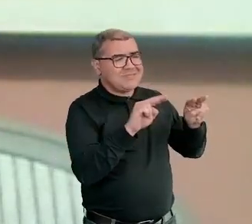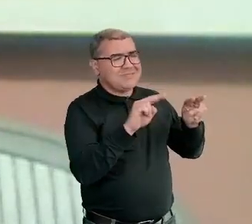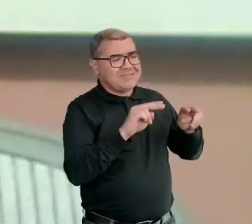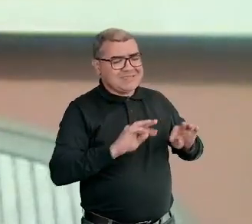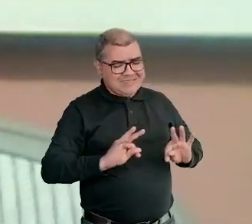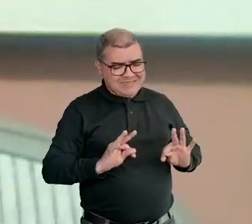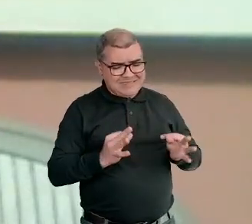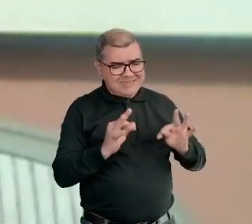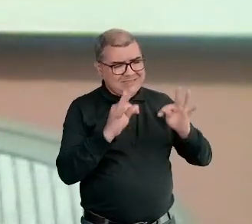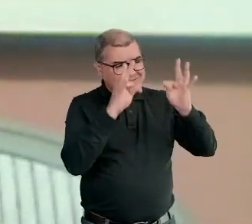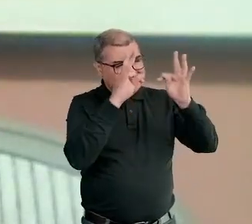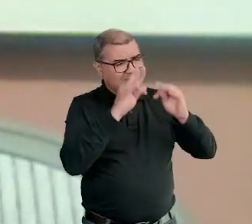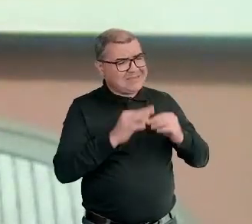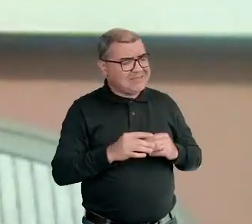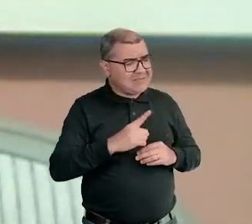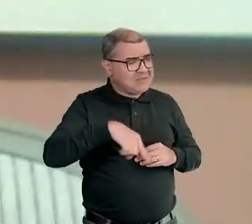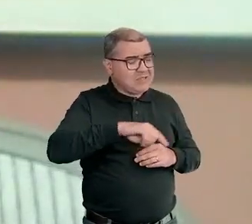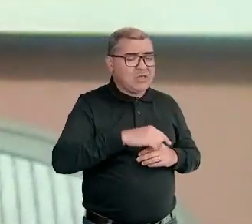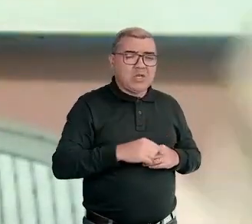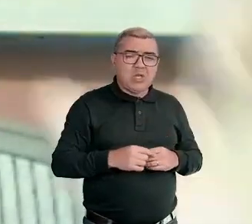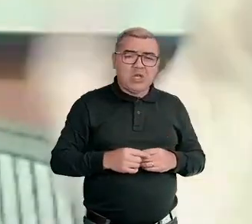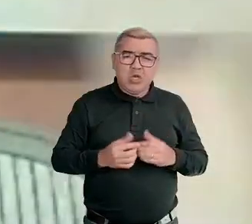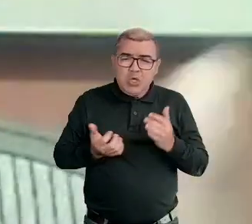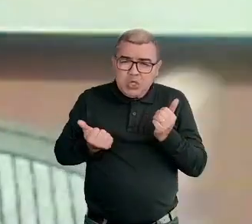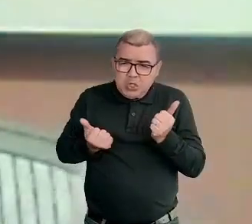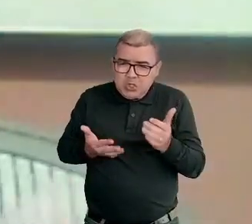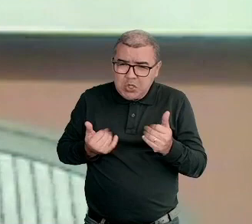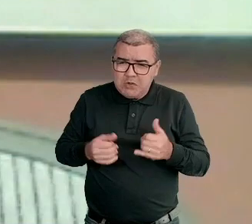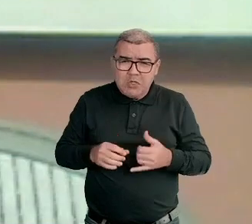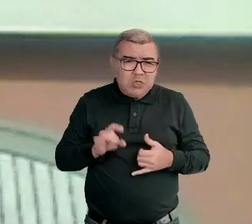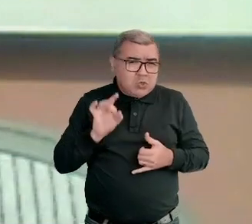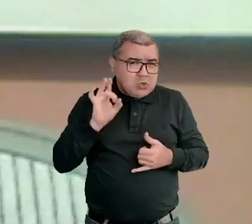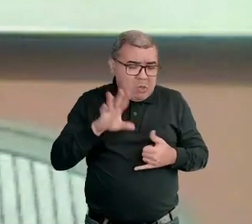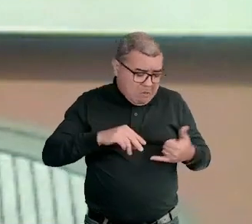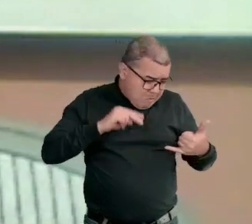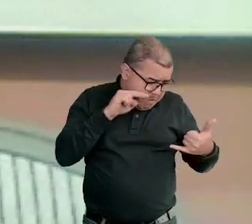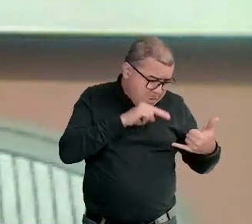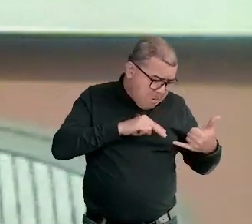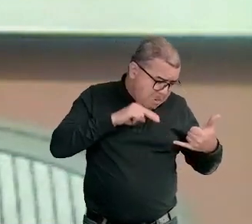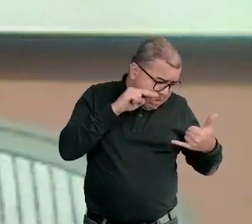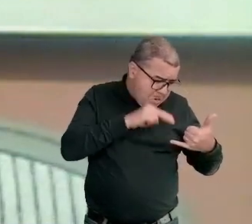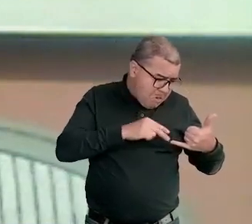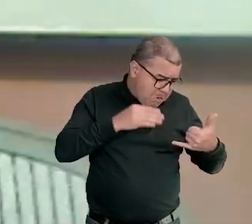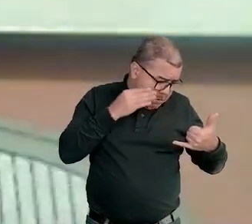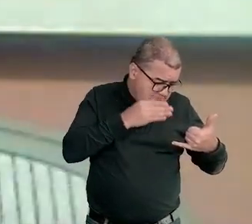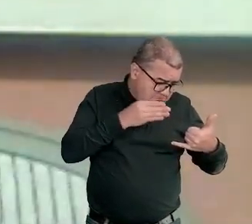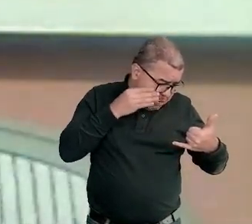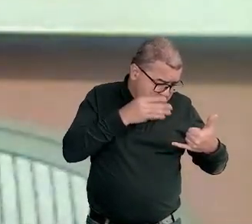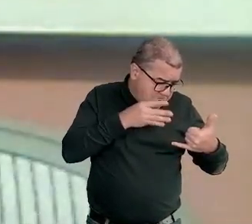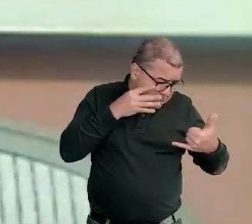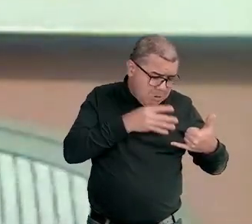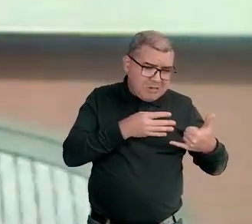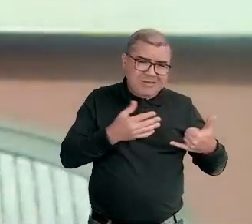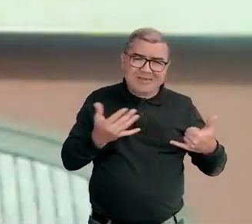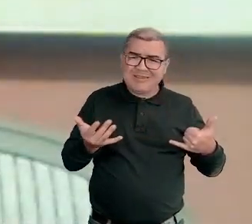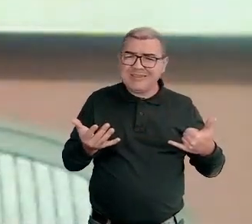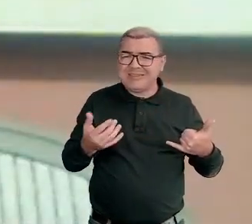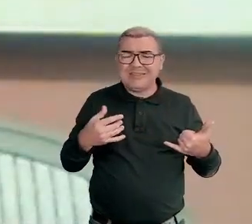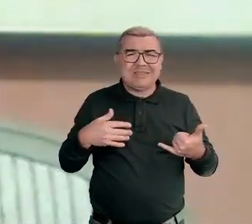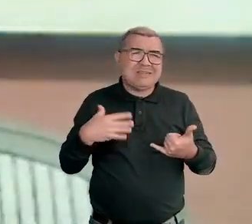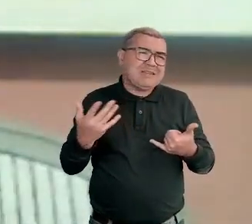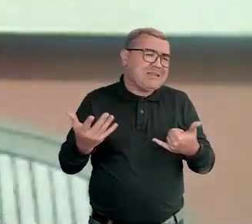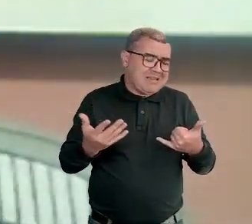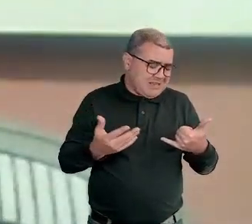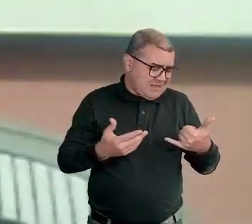isso. Quando eu vejo um jovem muito pregado naquele telefone celular ou lendo coisas que